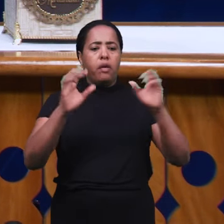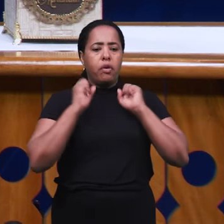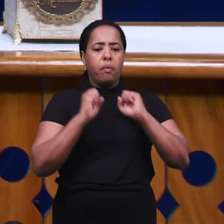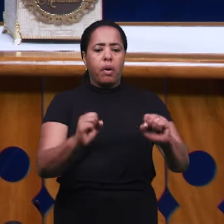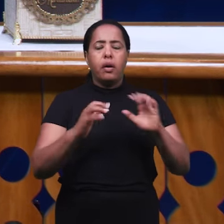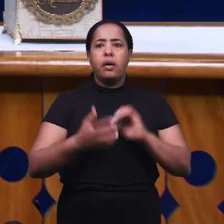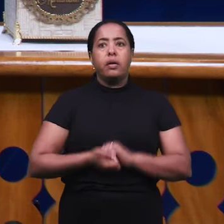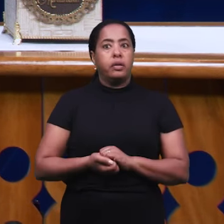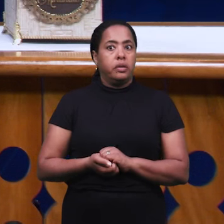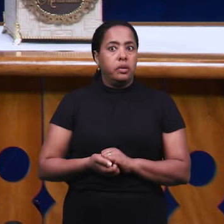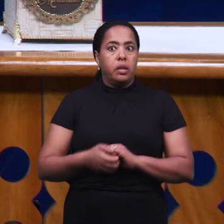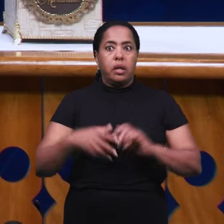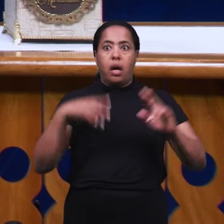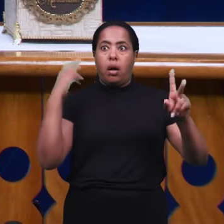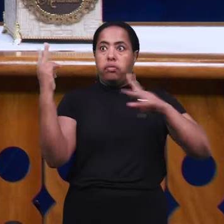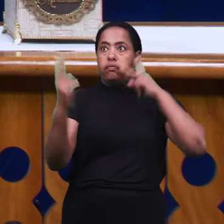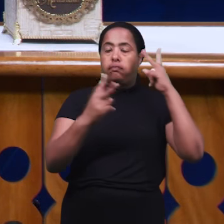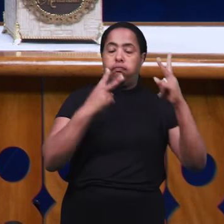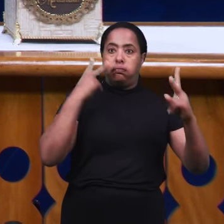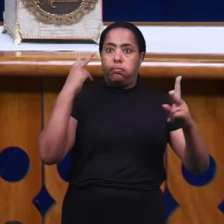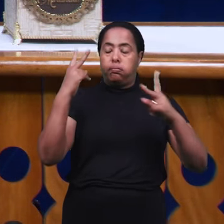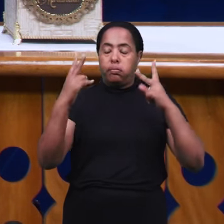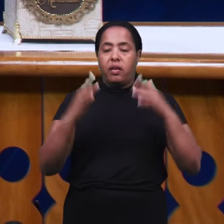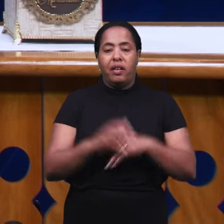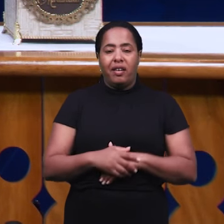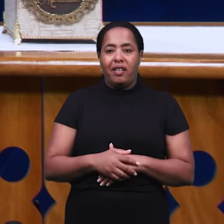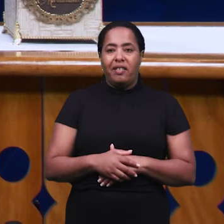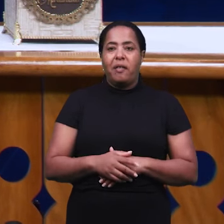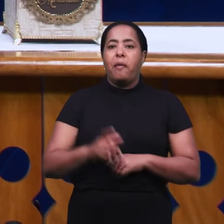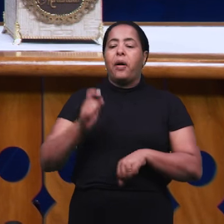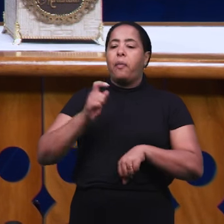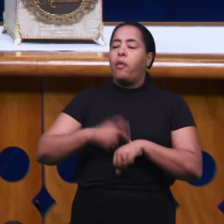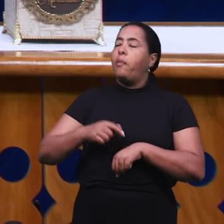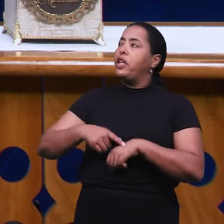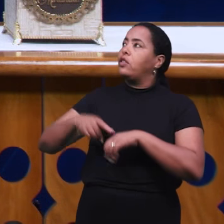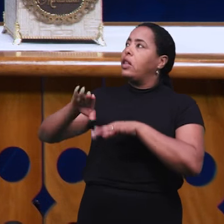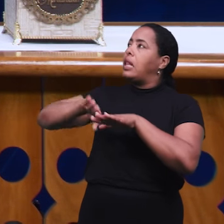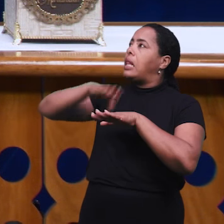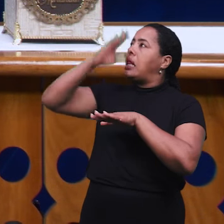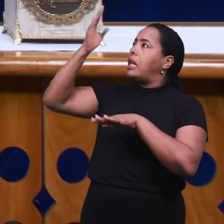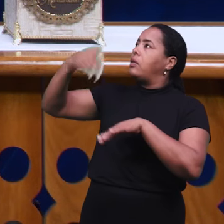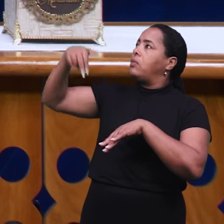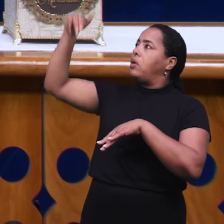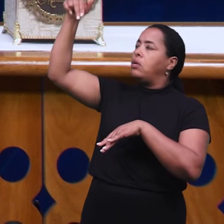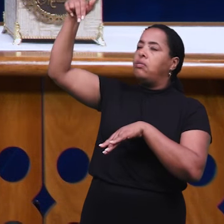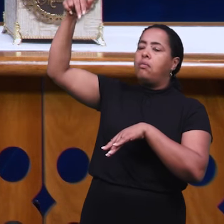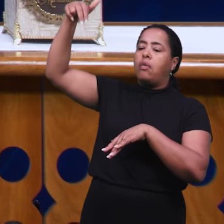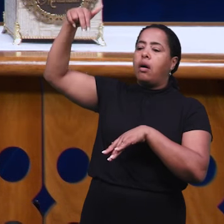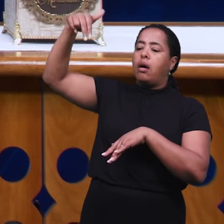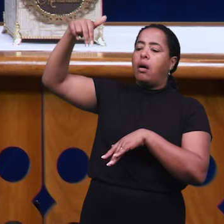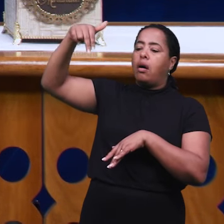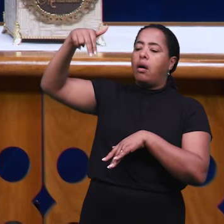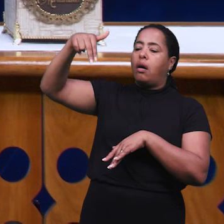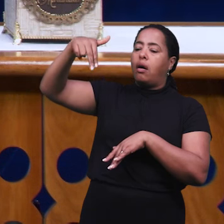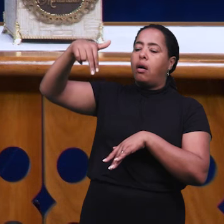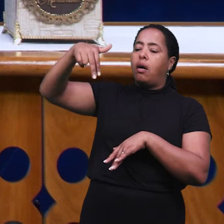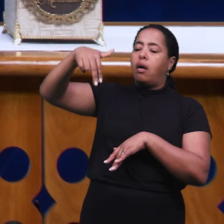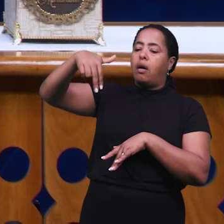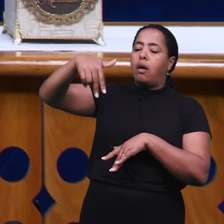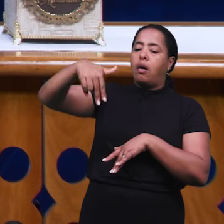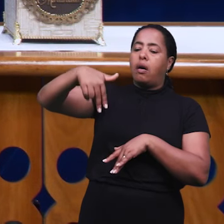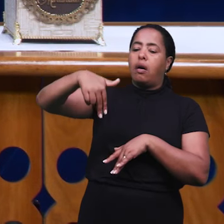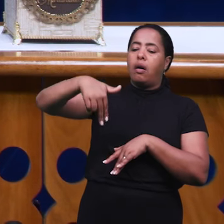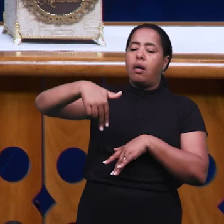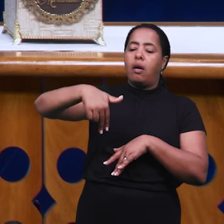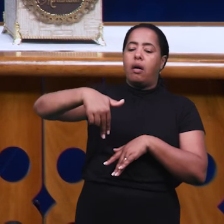toda. E enquanto ele estava naquela aflição, o Senhor lá de cima do monte, ele desce. E ele vem